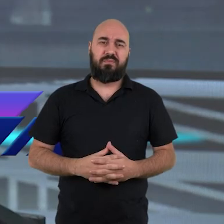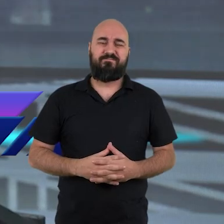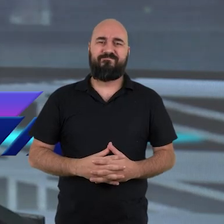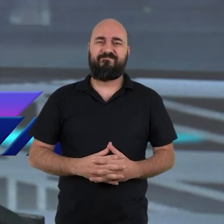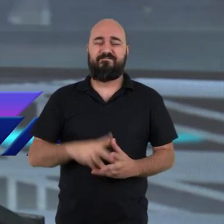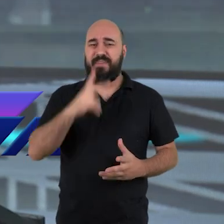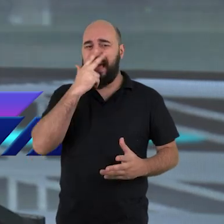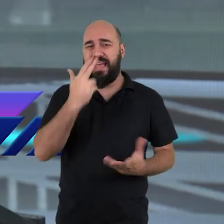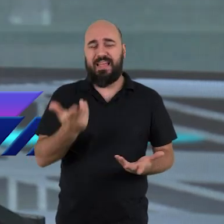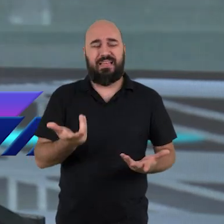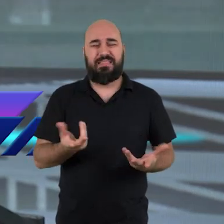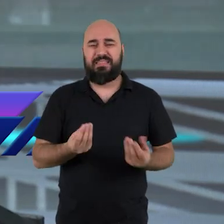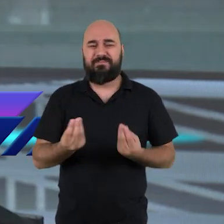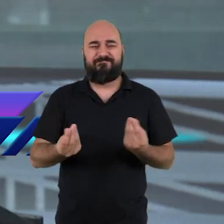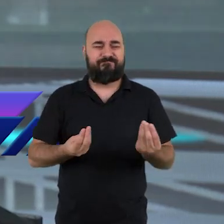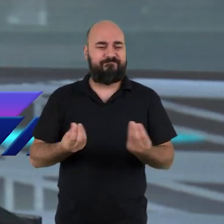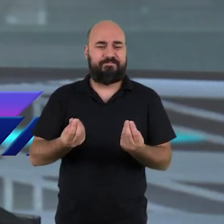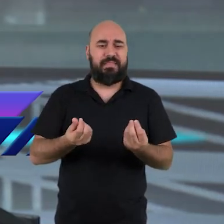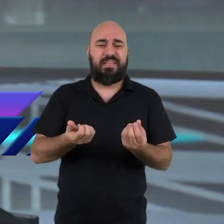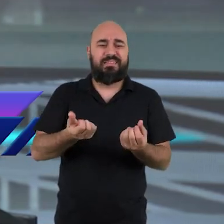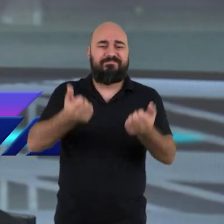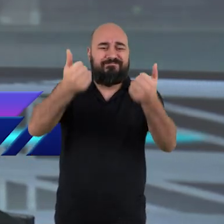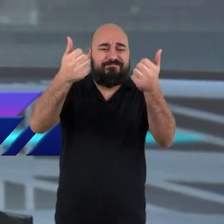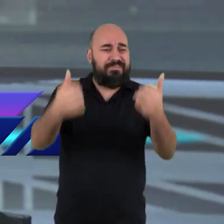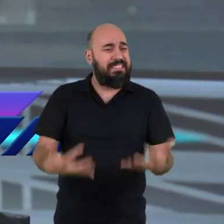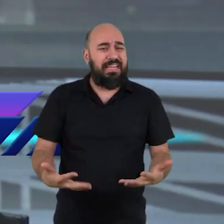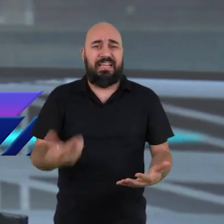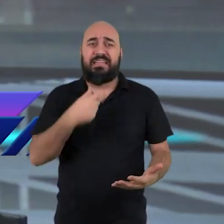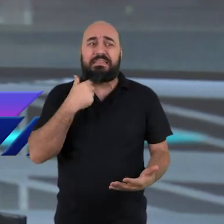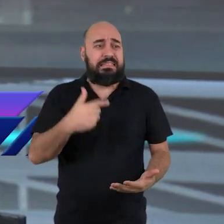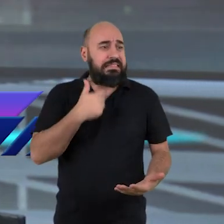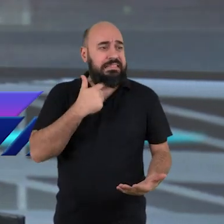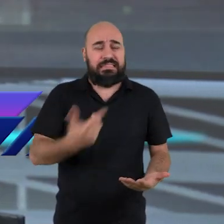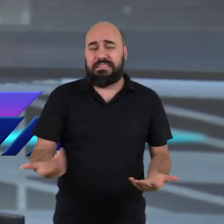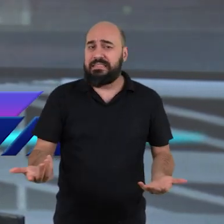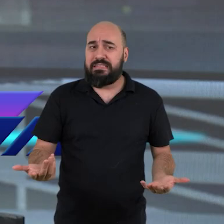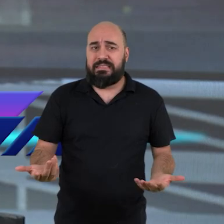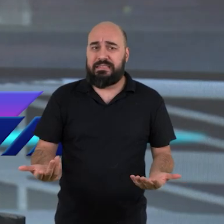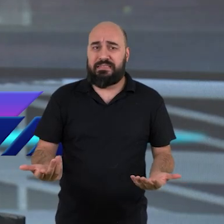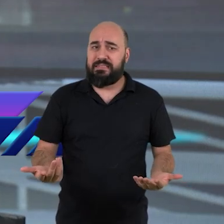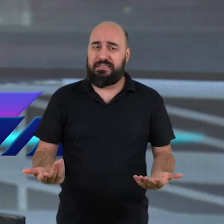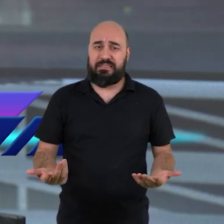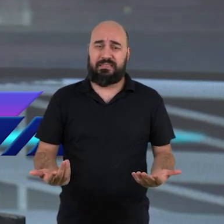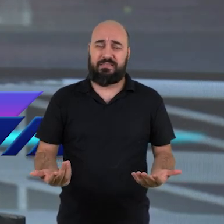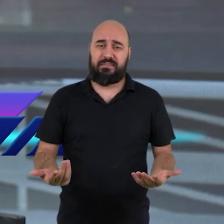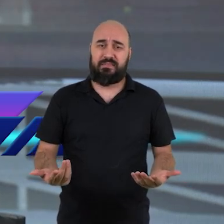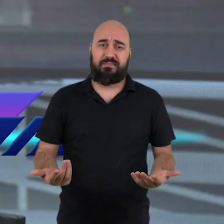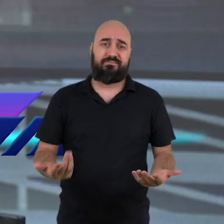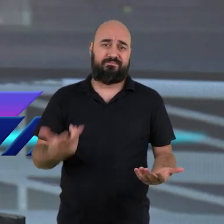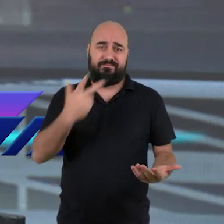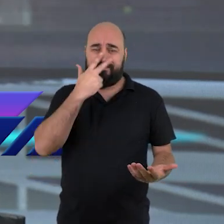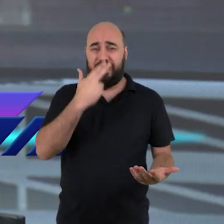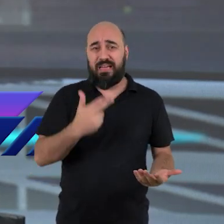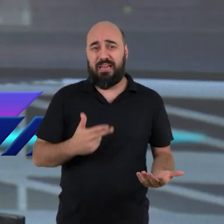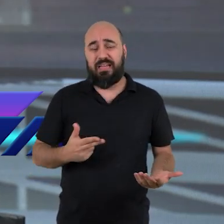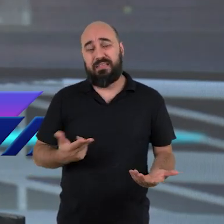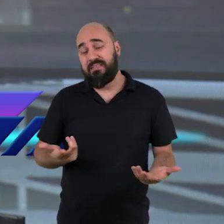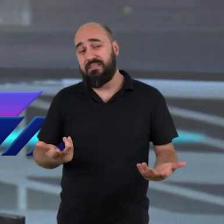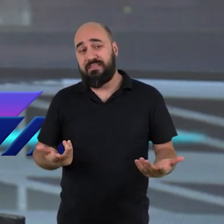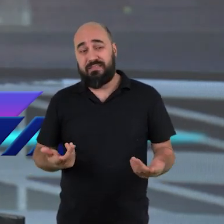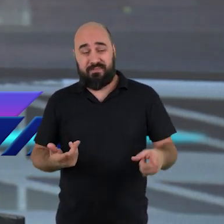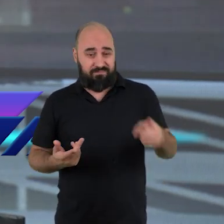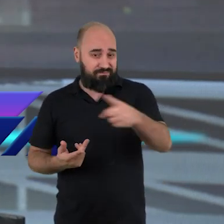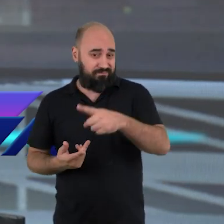vezes é inexplicável para quem vê de fora. É tão pequena, é tão